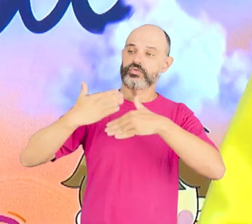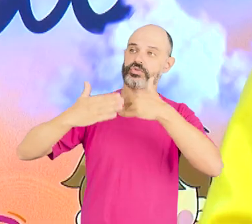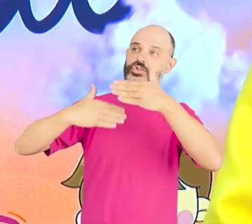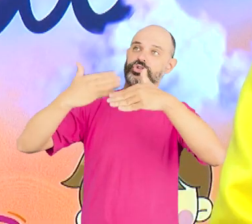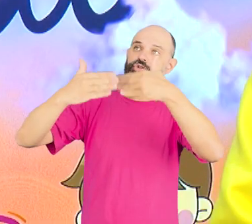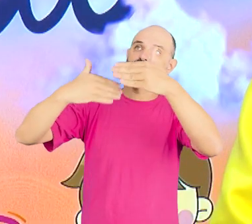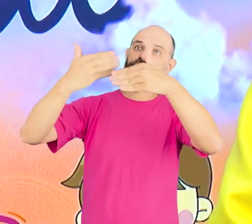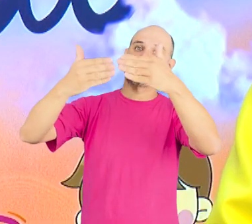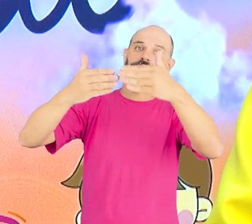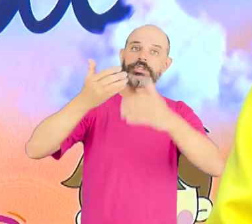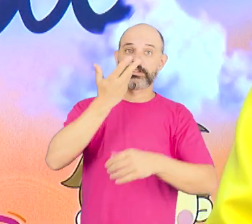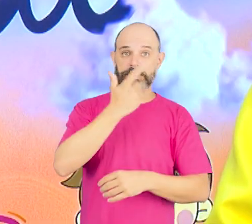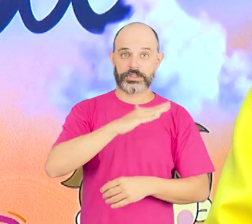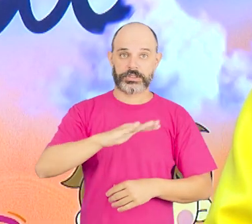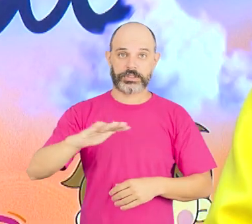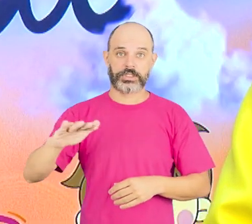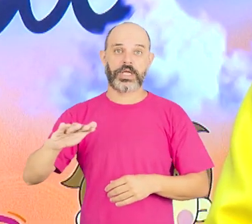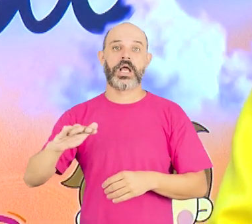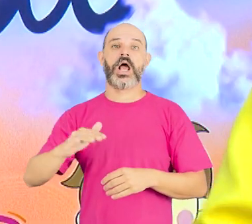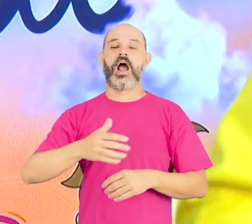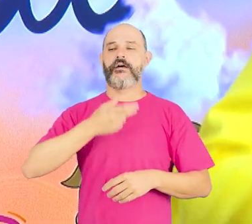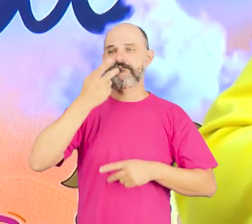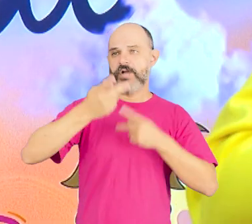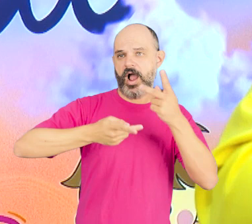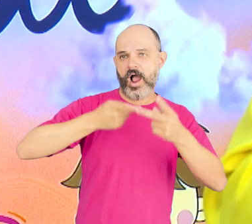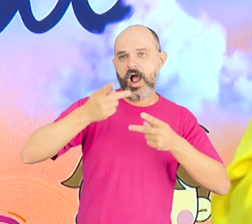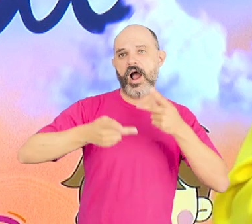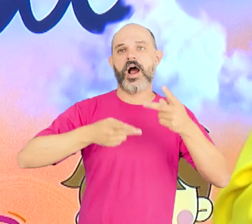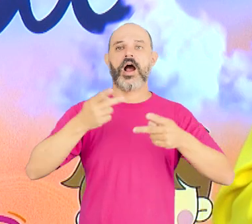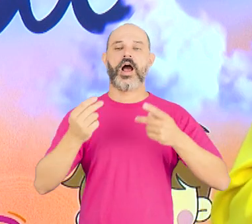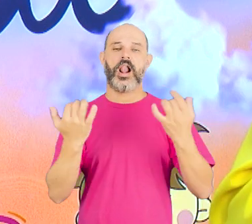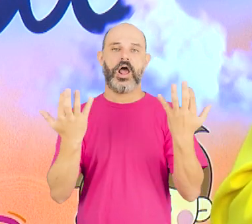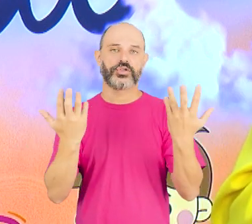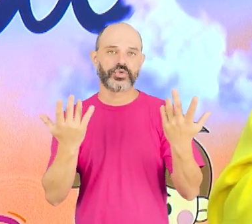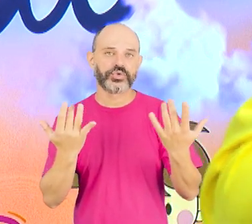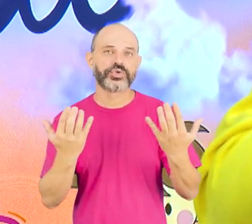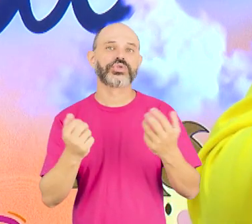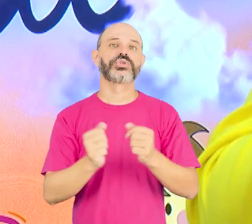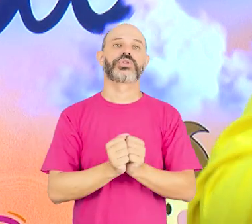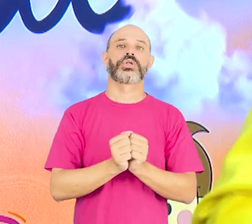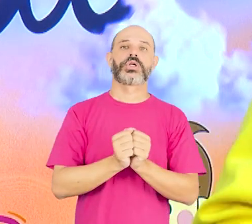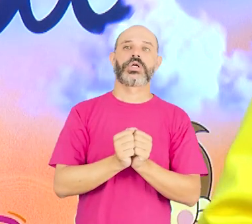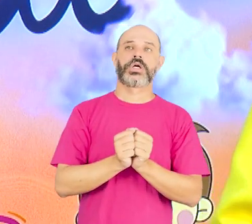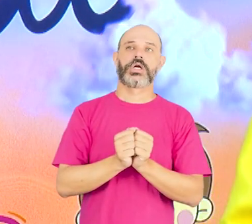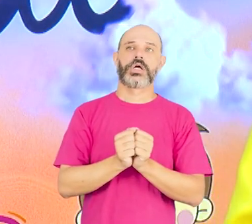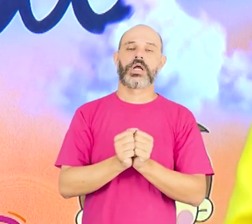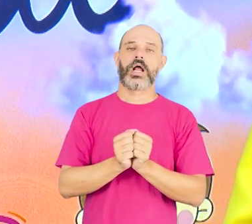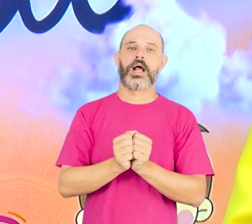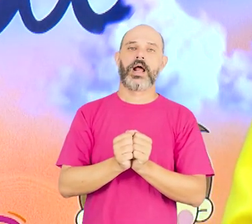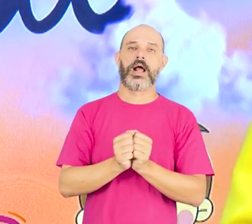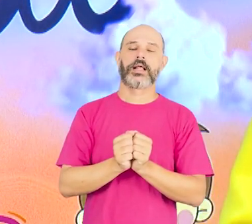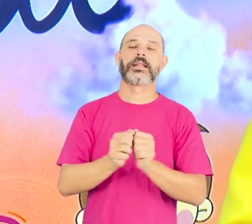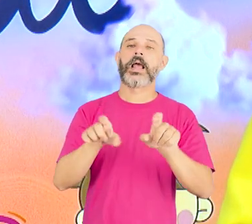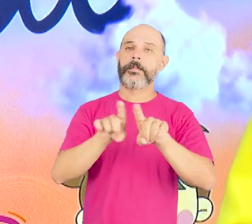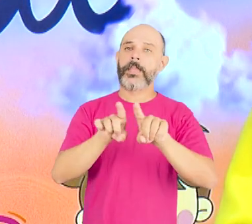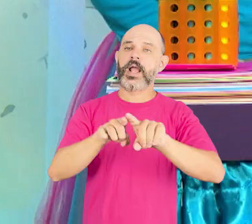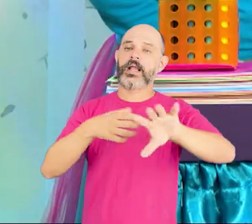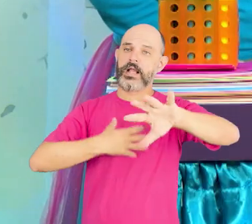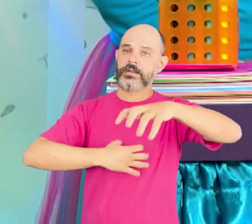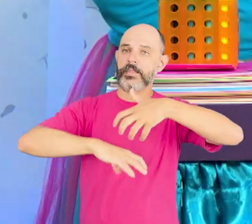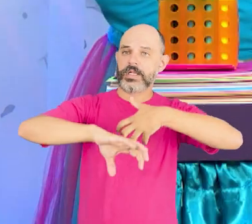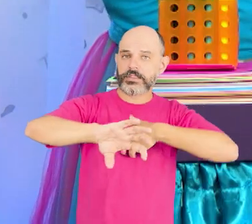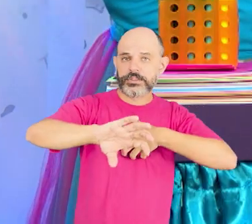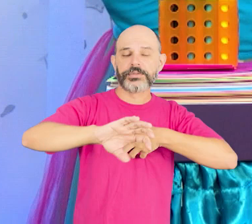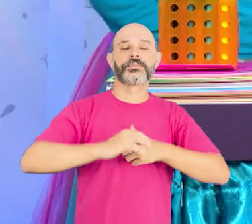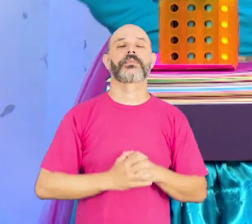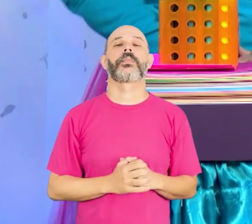crianças. Estimula a fala, a coordenação motora, incentivam a empatia.